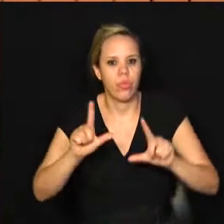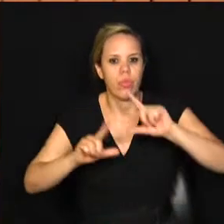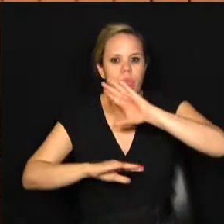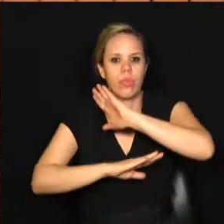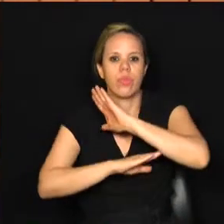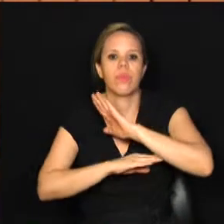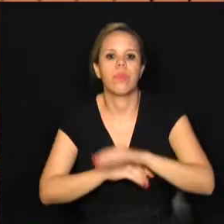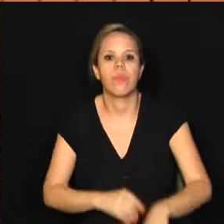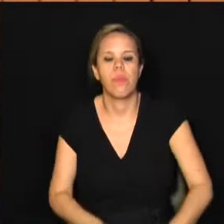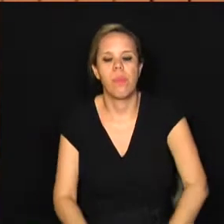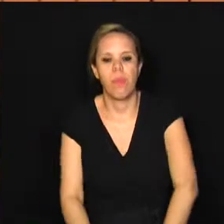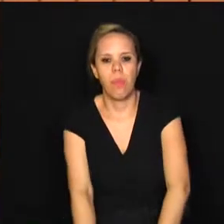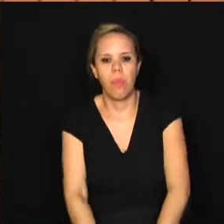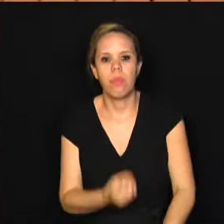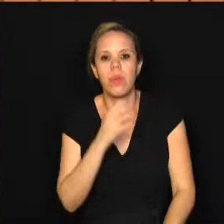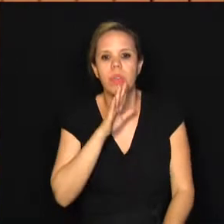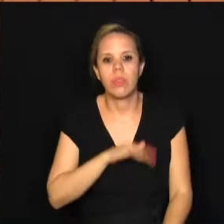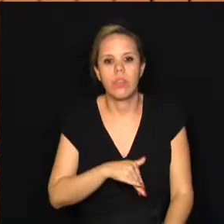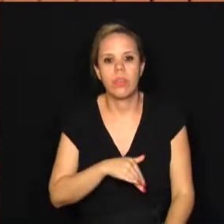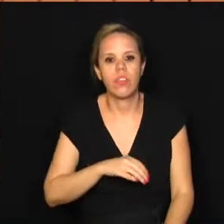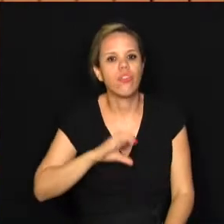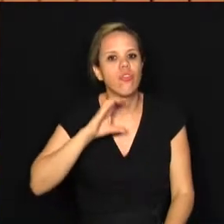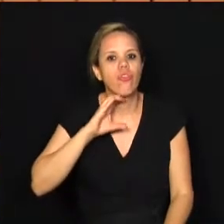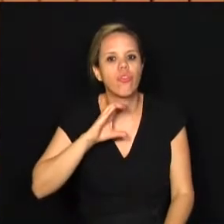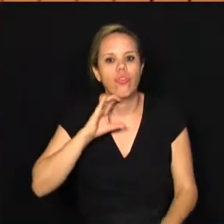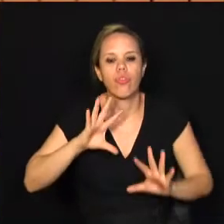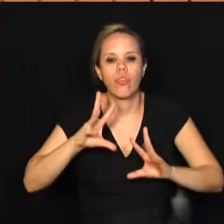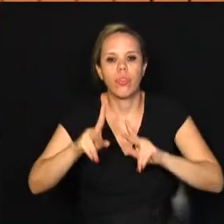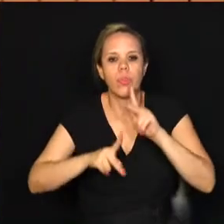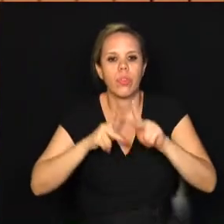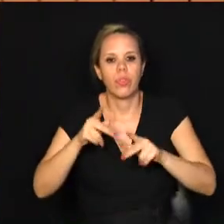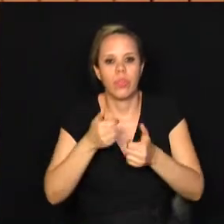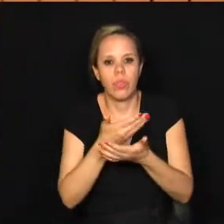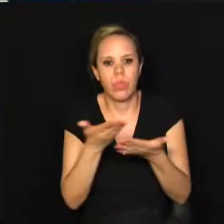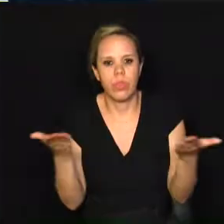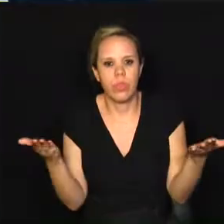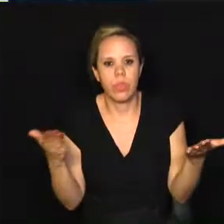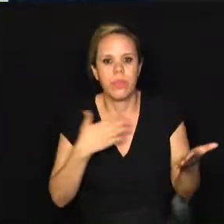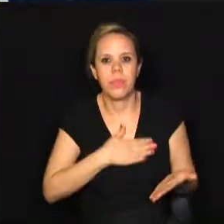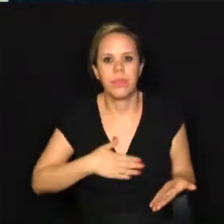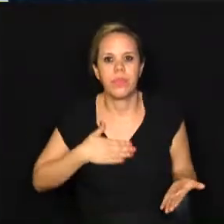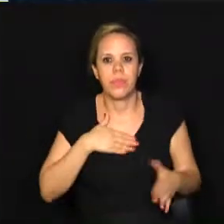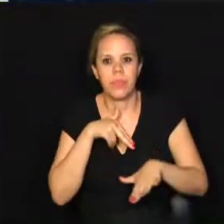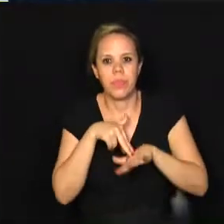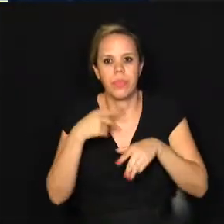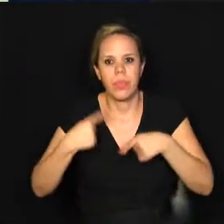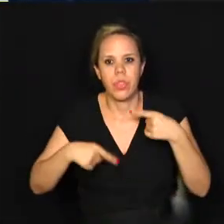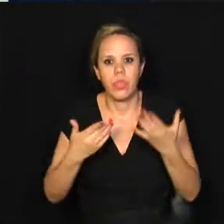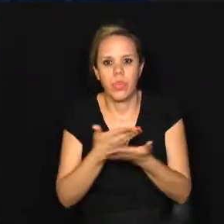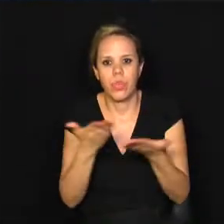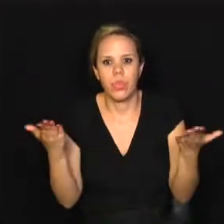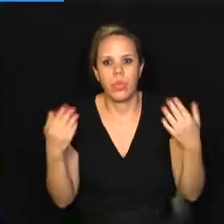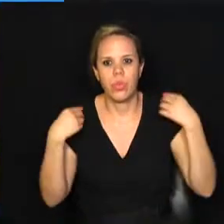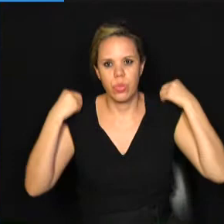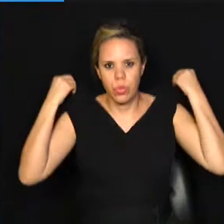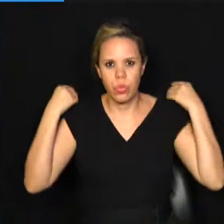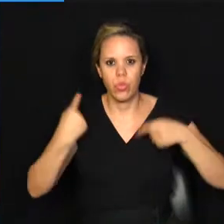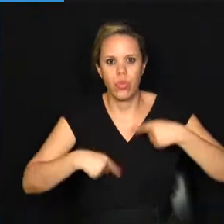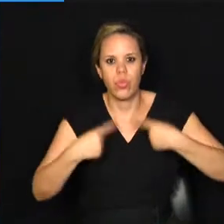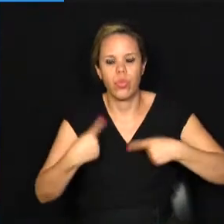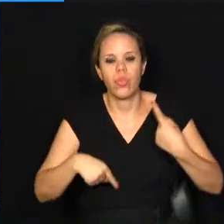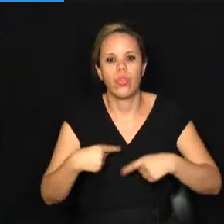Câmara. Boa tarde, Carlão. Boa tarde a todos e a todas. É um prazer estar nesse debate hoje com vocês, discutindo um pouco a